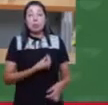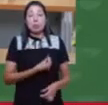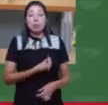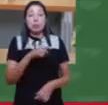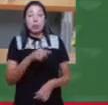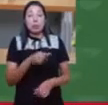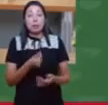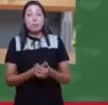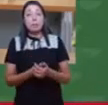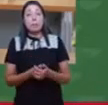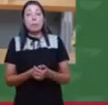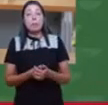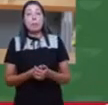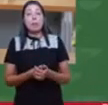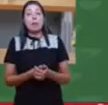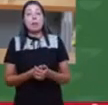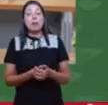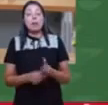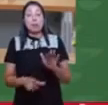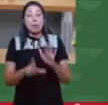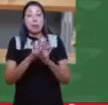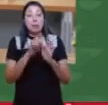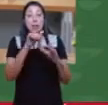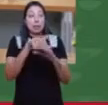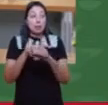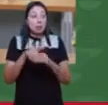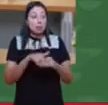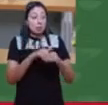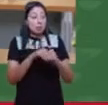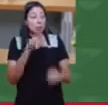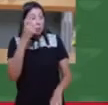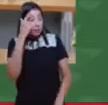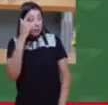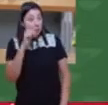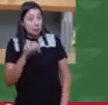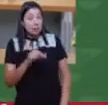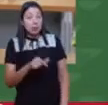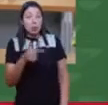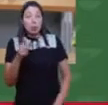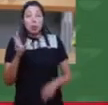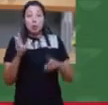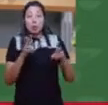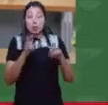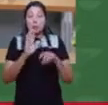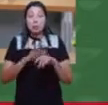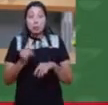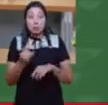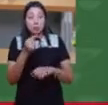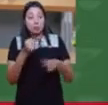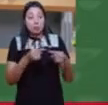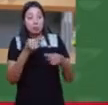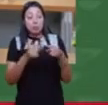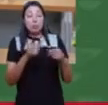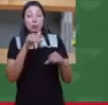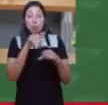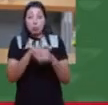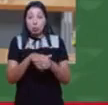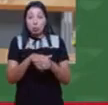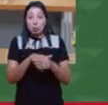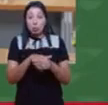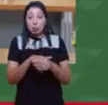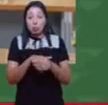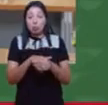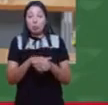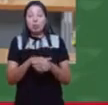Câmara dos Deputados sobre as alterações na legislação eleitoral. Pensamos aqui dois temas mais importantes do debate, que é o voto impresso,